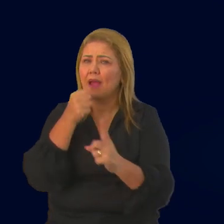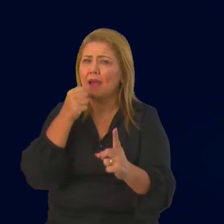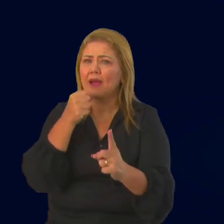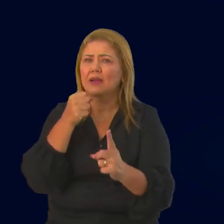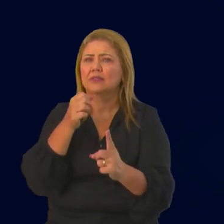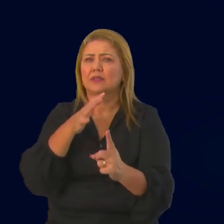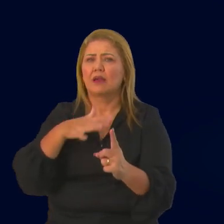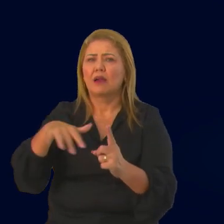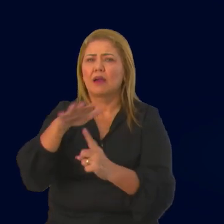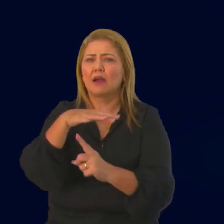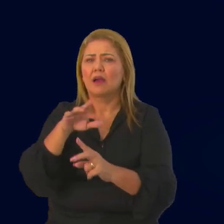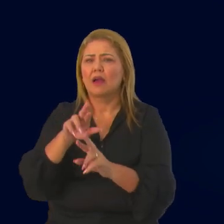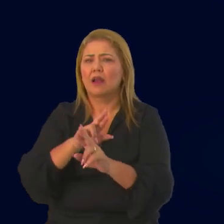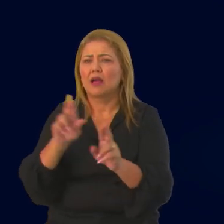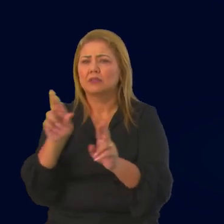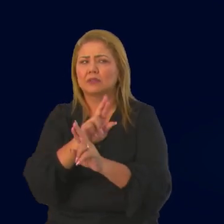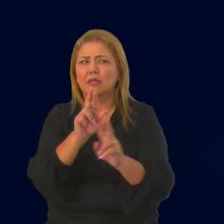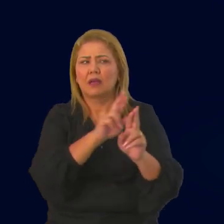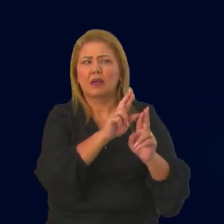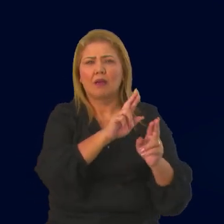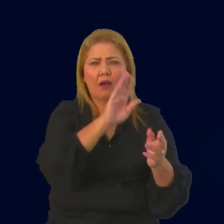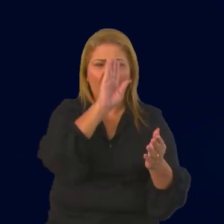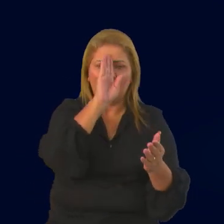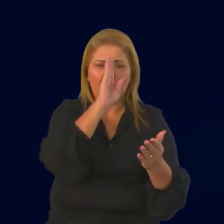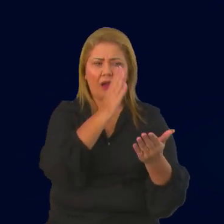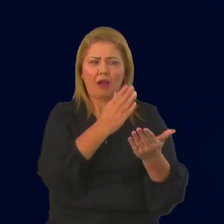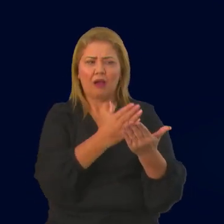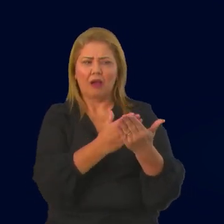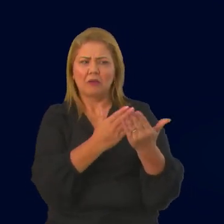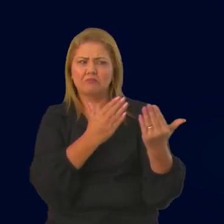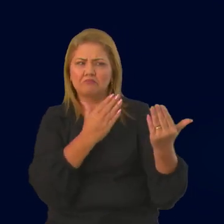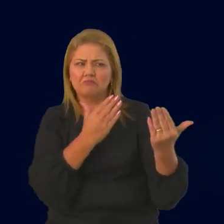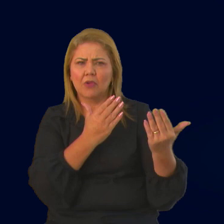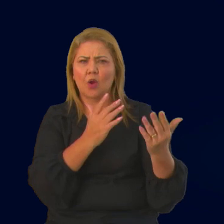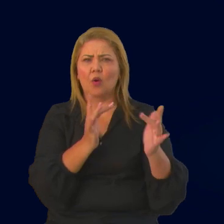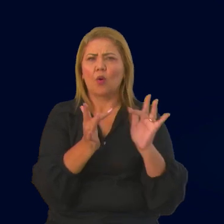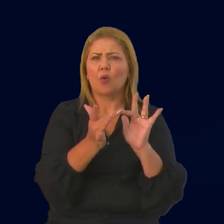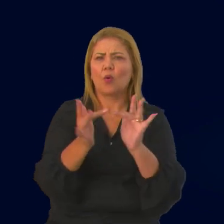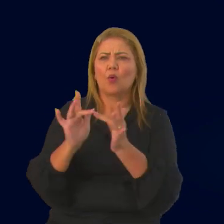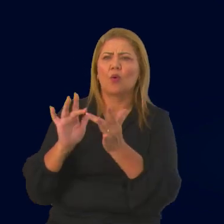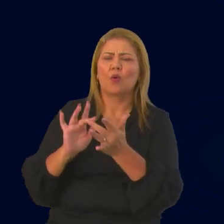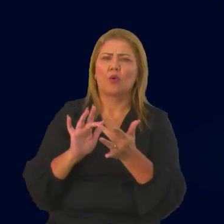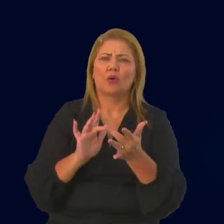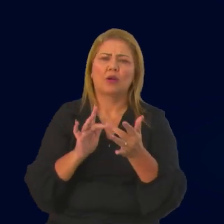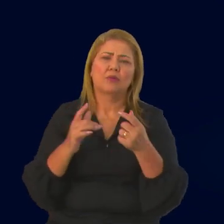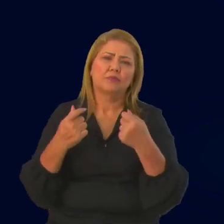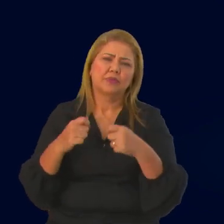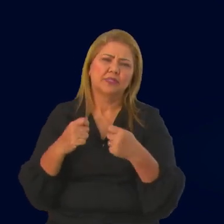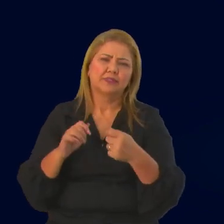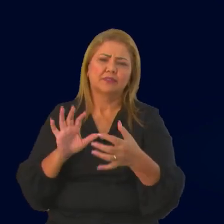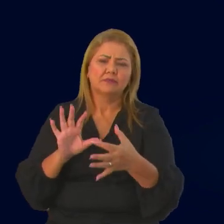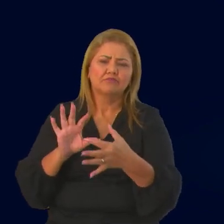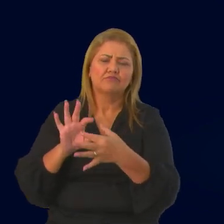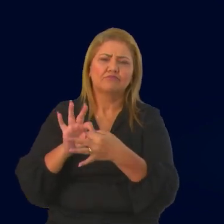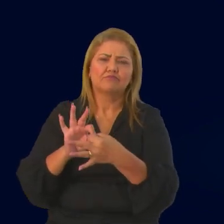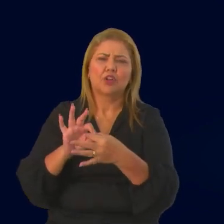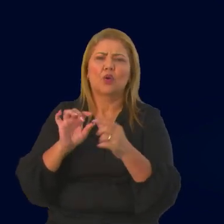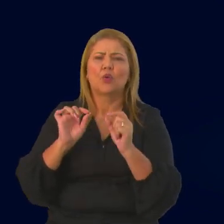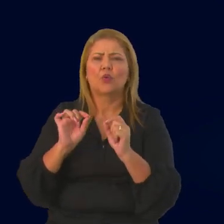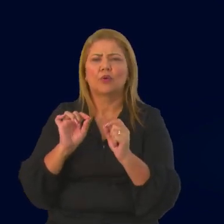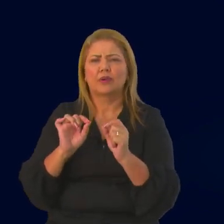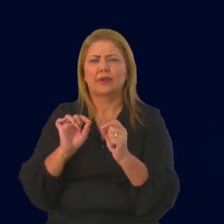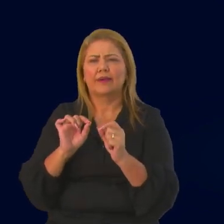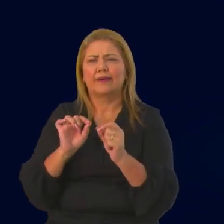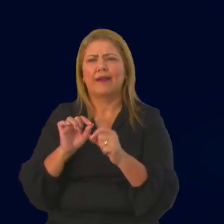nas relações de confiança e de conexão. Então, nós precisamos retomar aquela hora